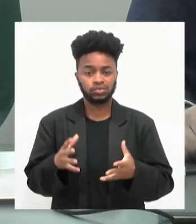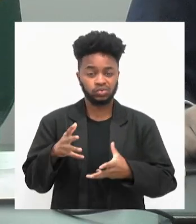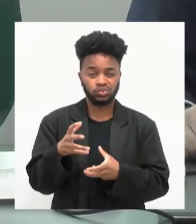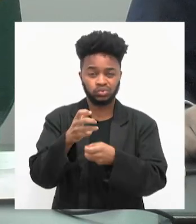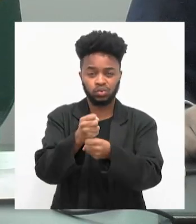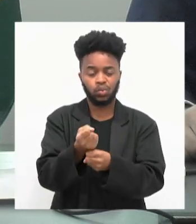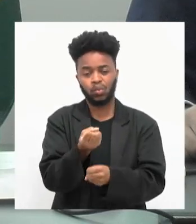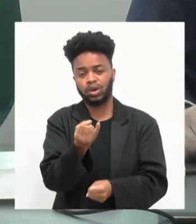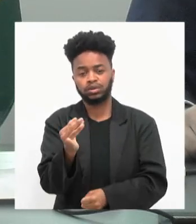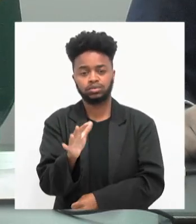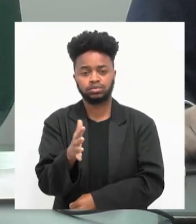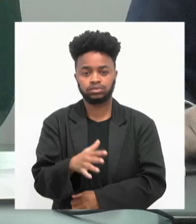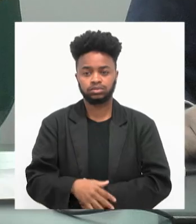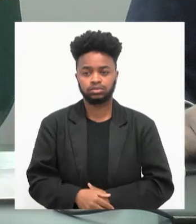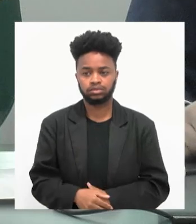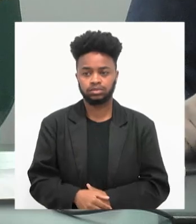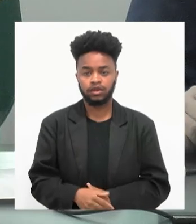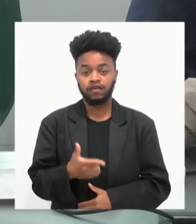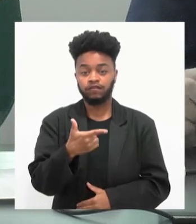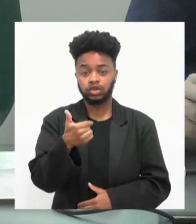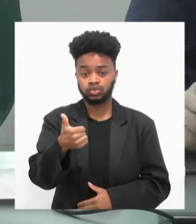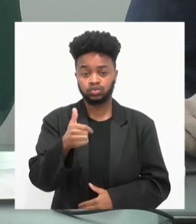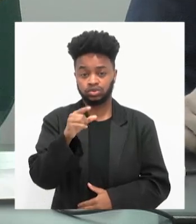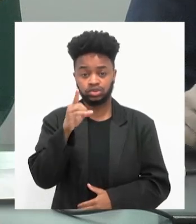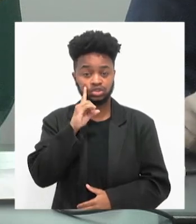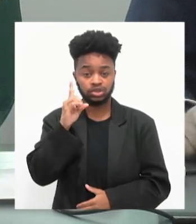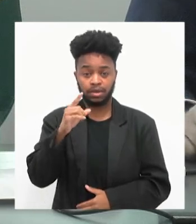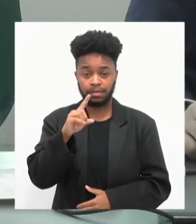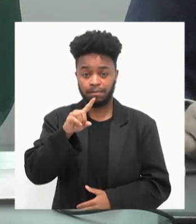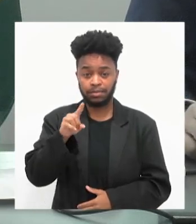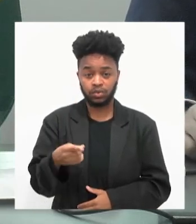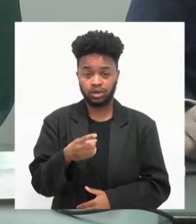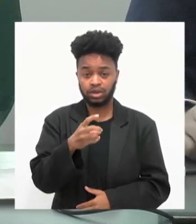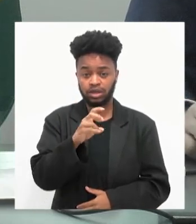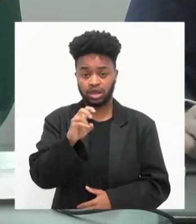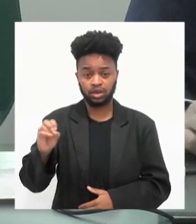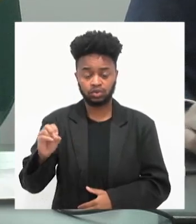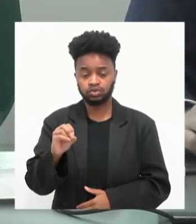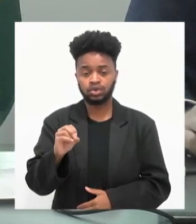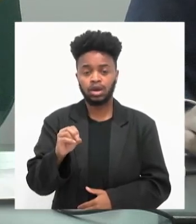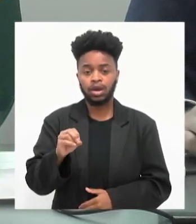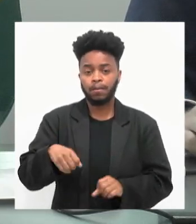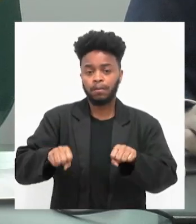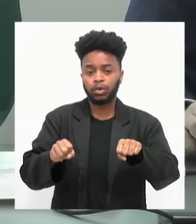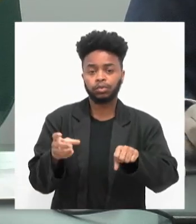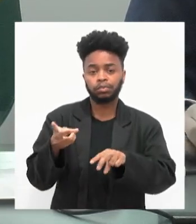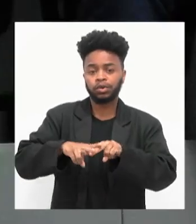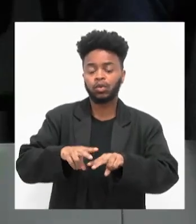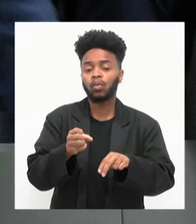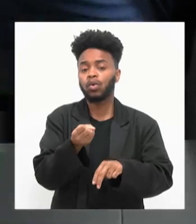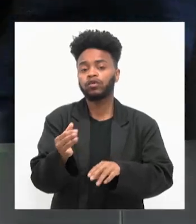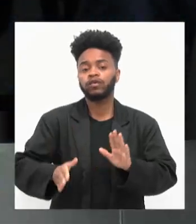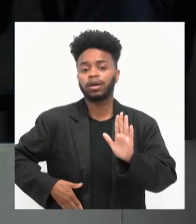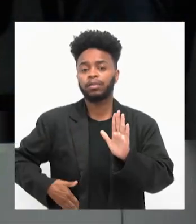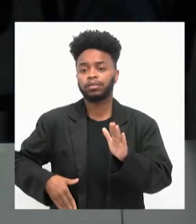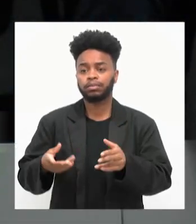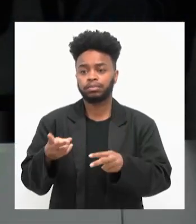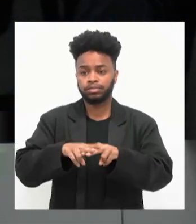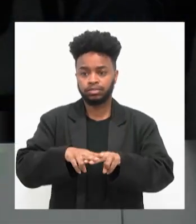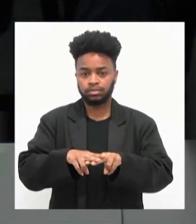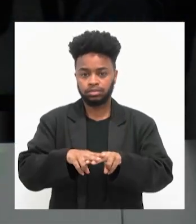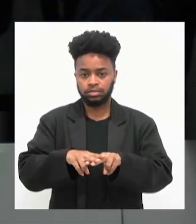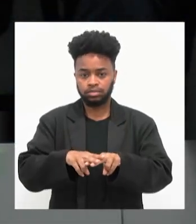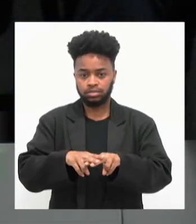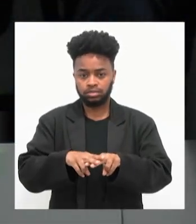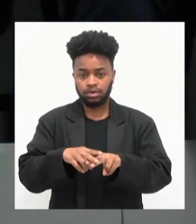de 21 dias, 1.575 motos presas, quantos vagabundos foram presos nesses 21 dias? Eu fui como motorista em 2.